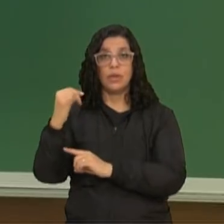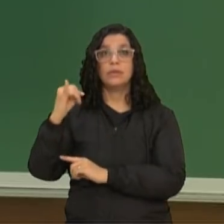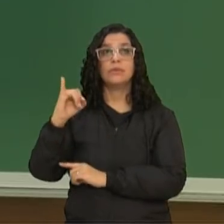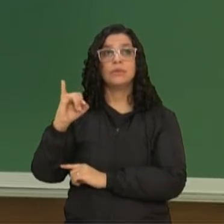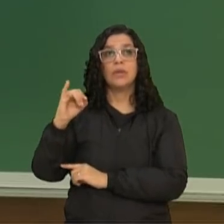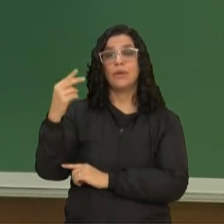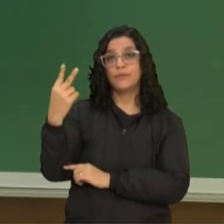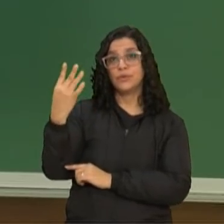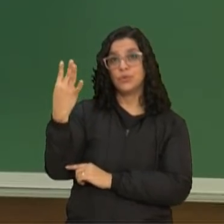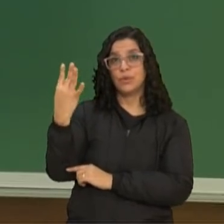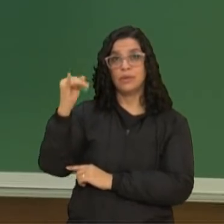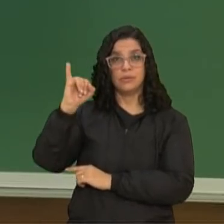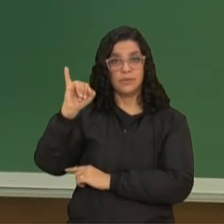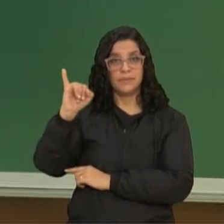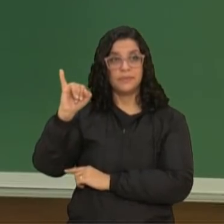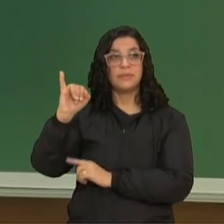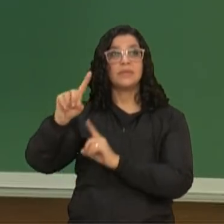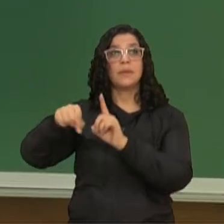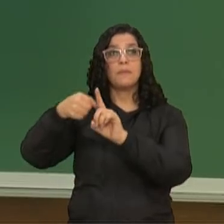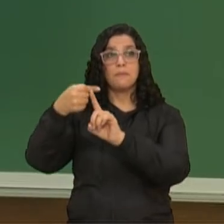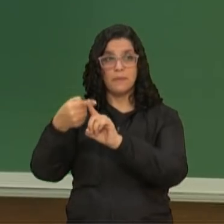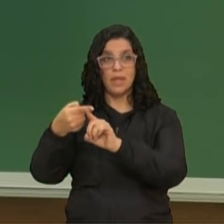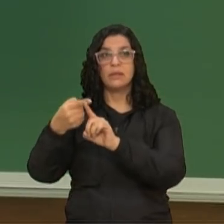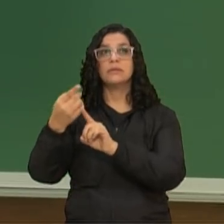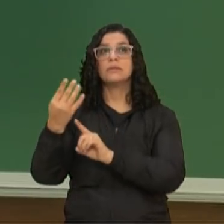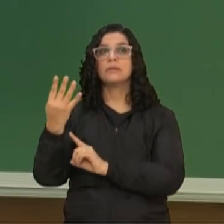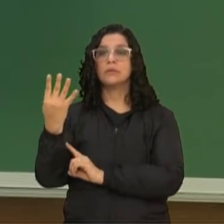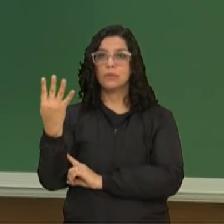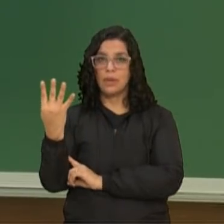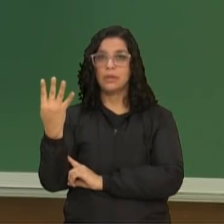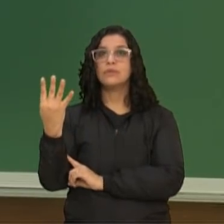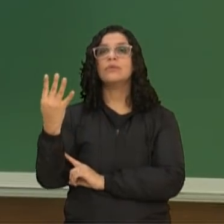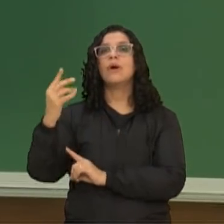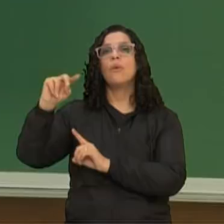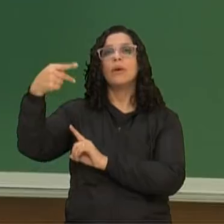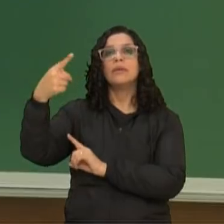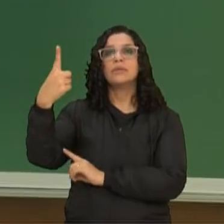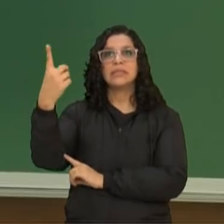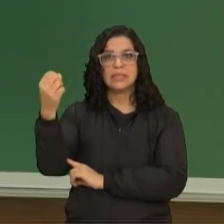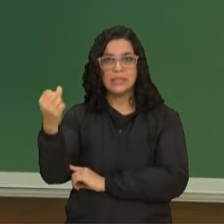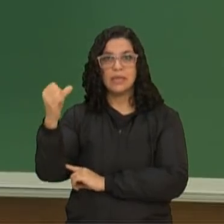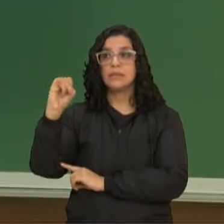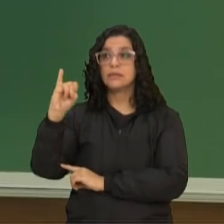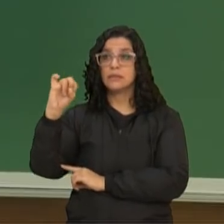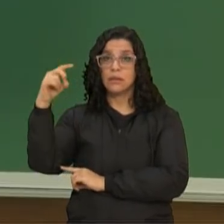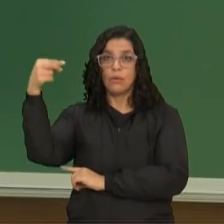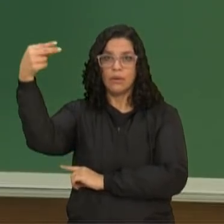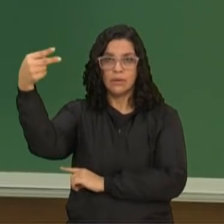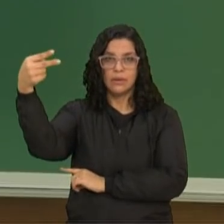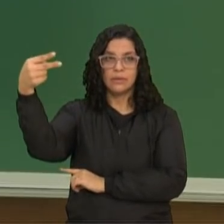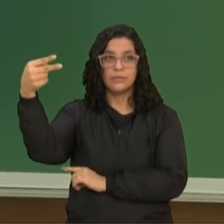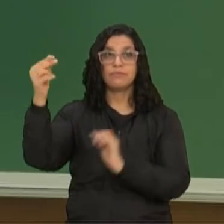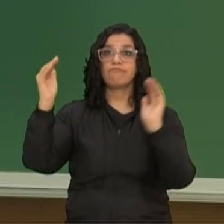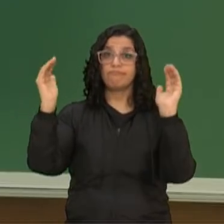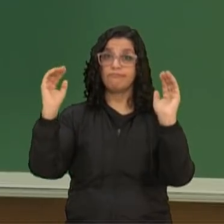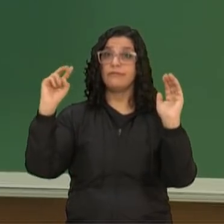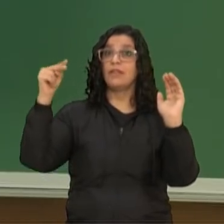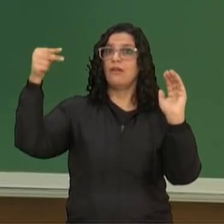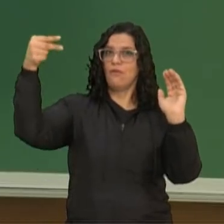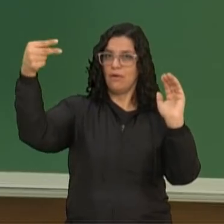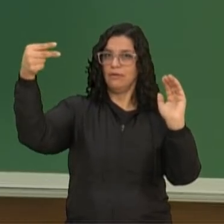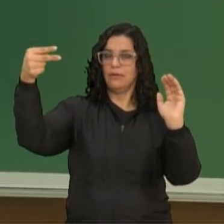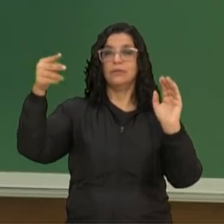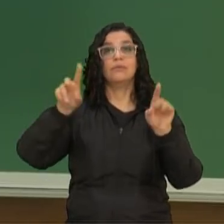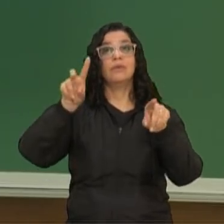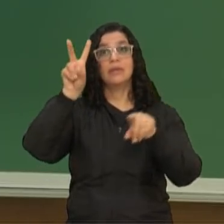i, 24i. Mais o quadrado do segundo, 4 ao quadrado, 16, i ao quadrado. Agora, lembrando